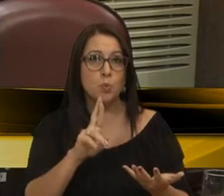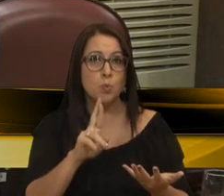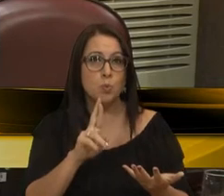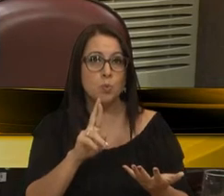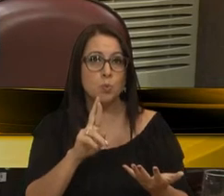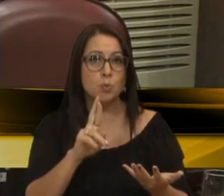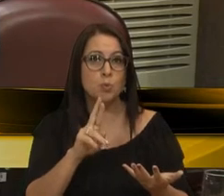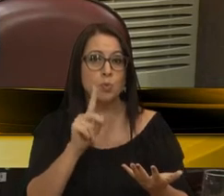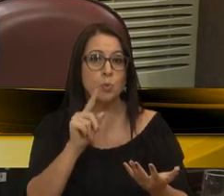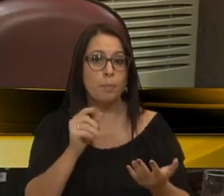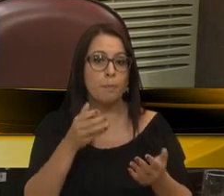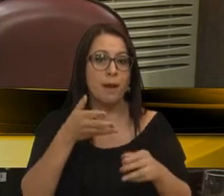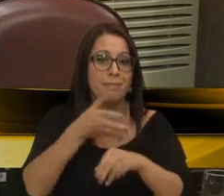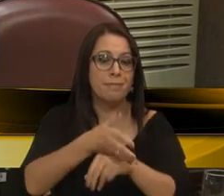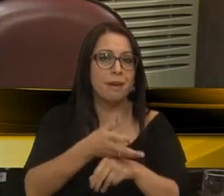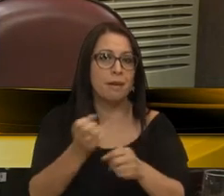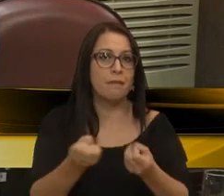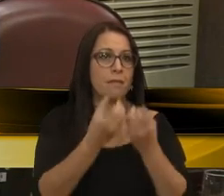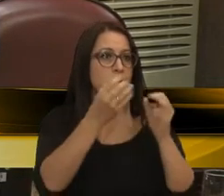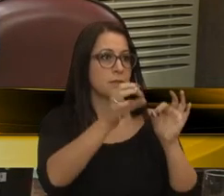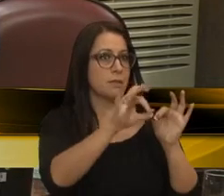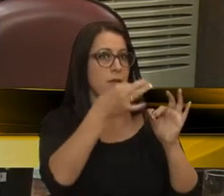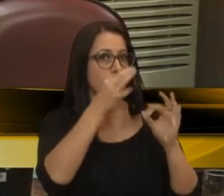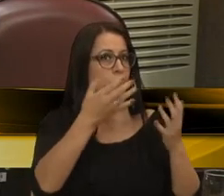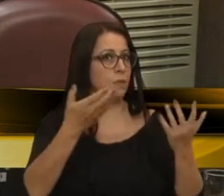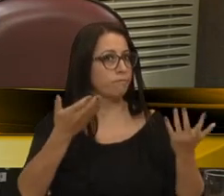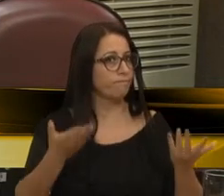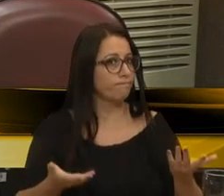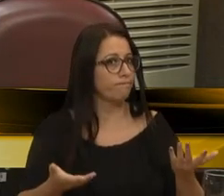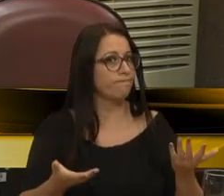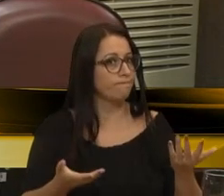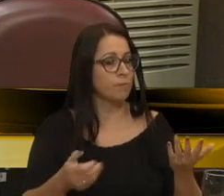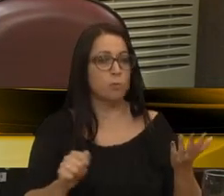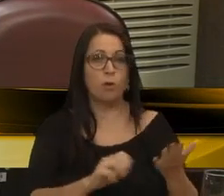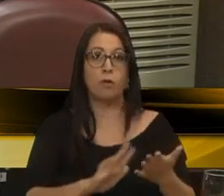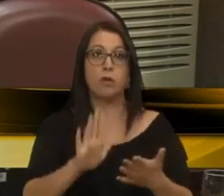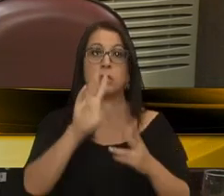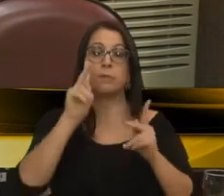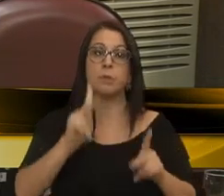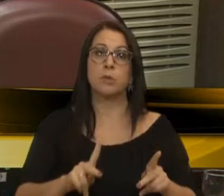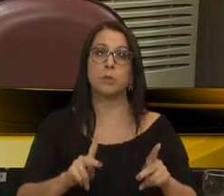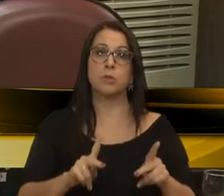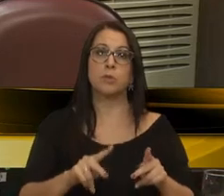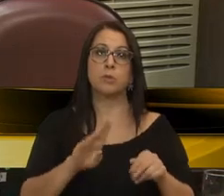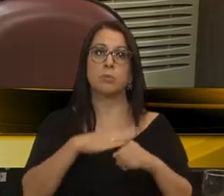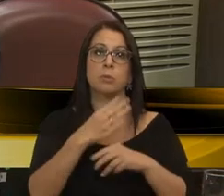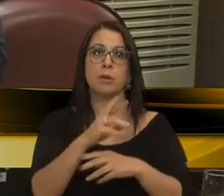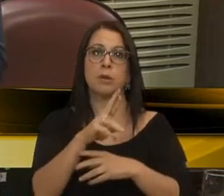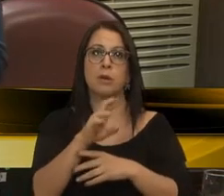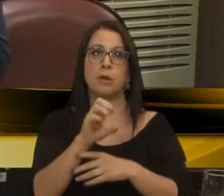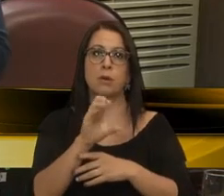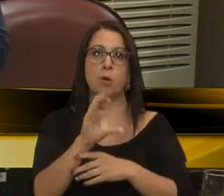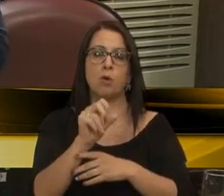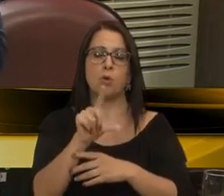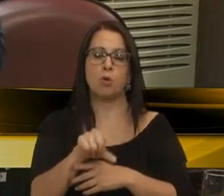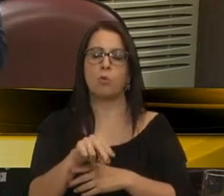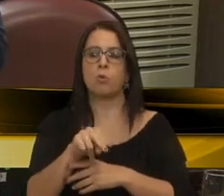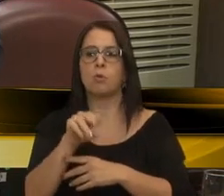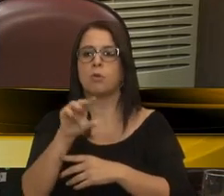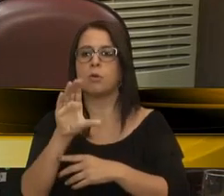tratar o ingresso da festa da uva. Nós temos que valorizar aquelas pessoas, principalmente do Reolon, do Campos da Serra, do Vila